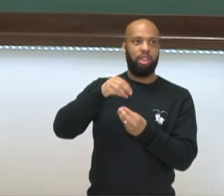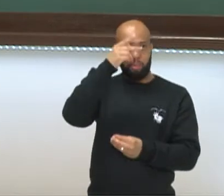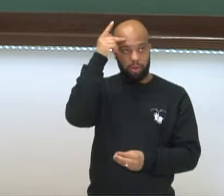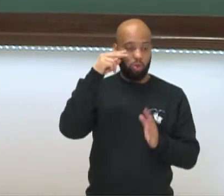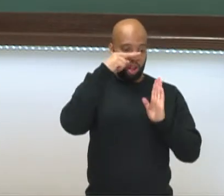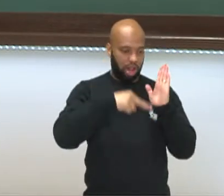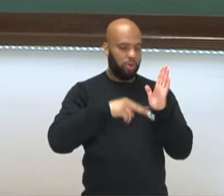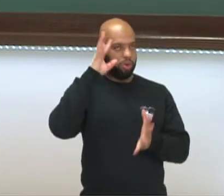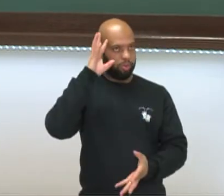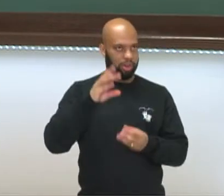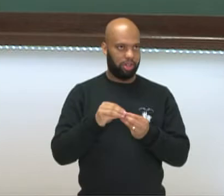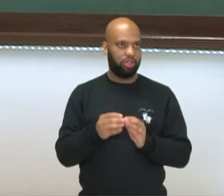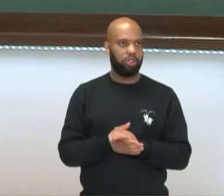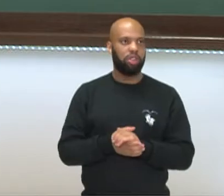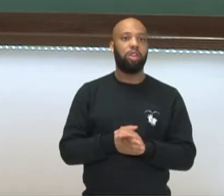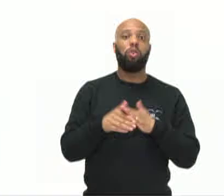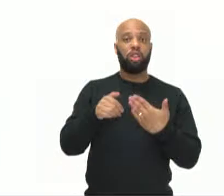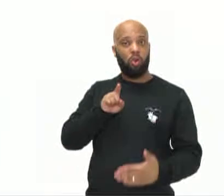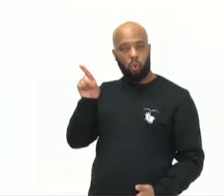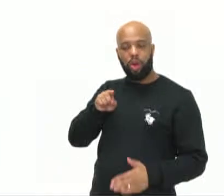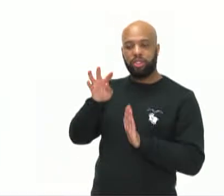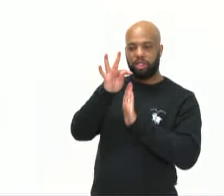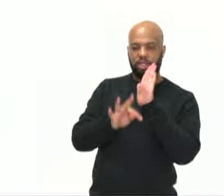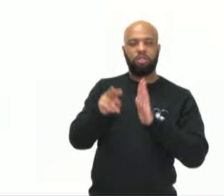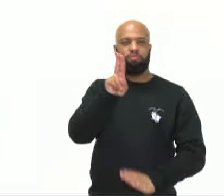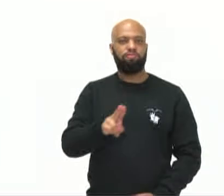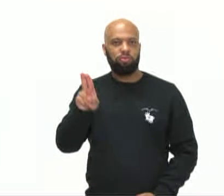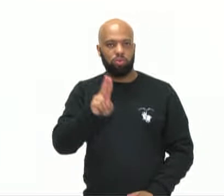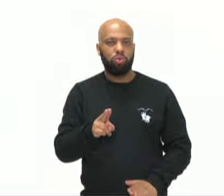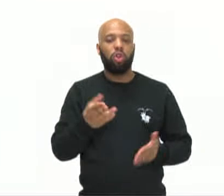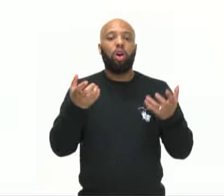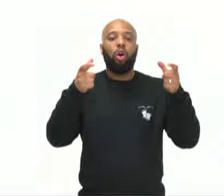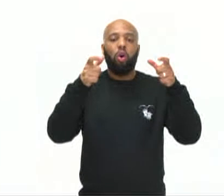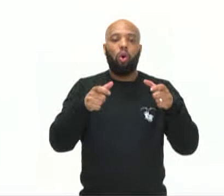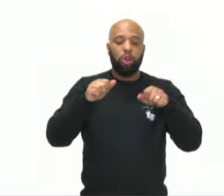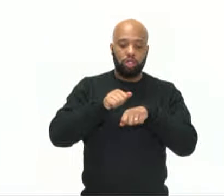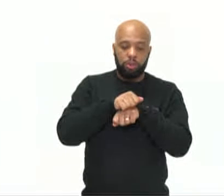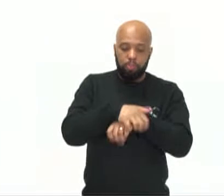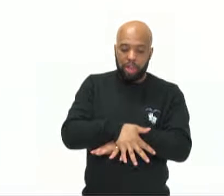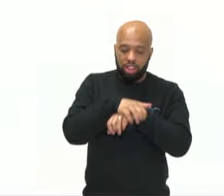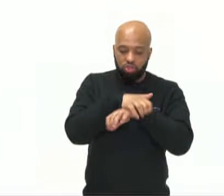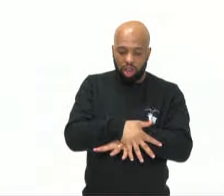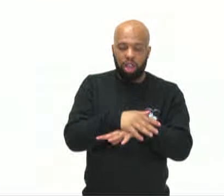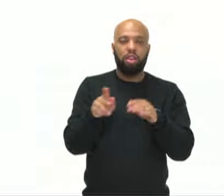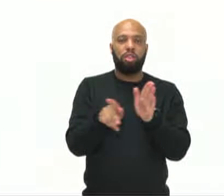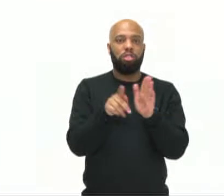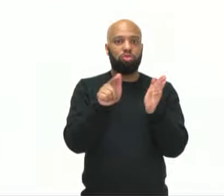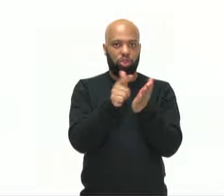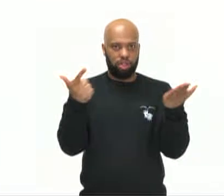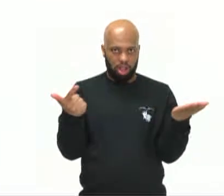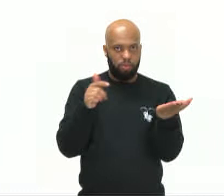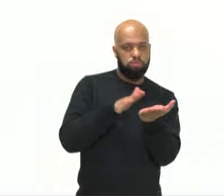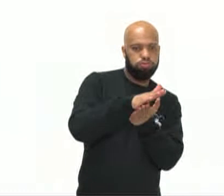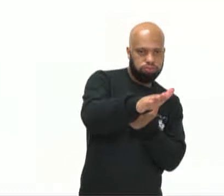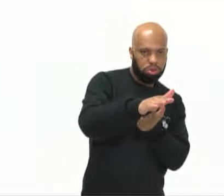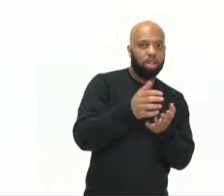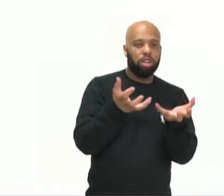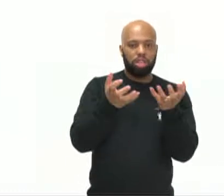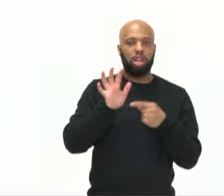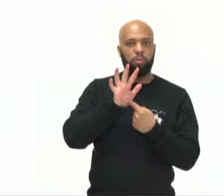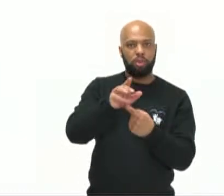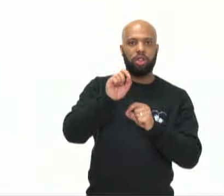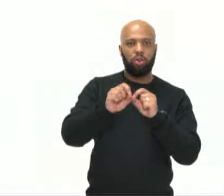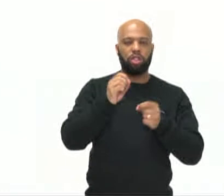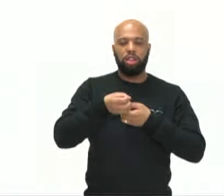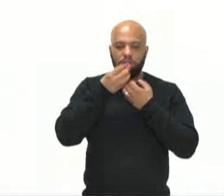leitor. É um texto muito utilizado pela mídia jornalística em publicações que o exploram para elaborar